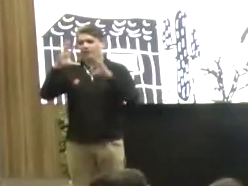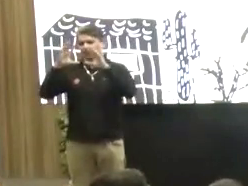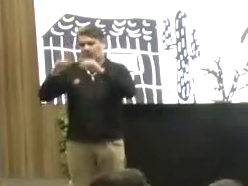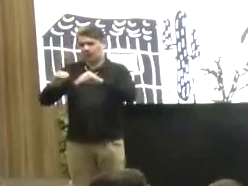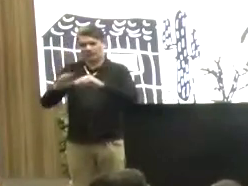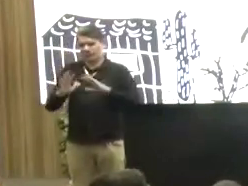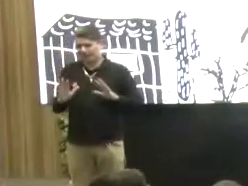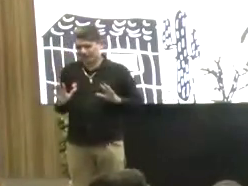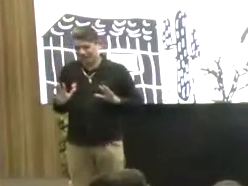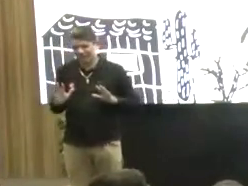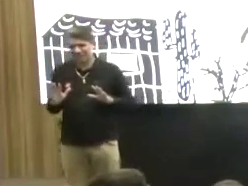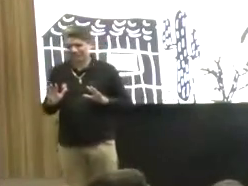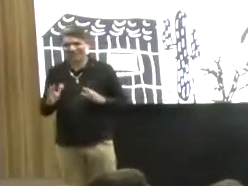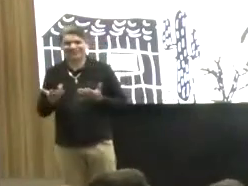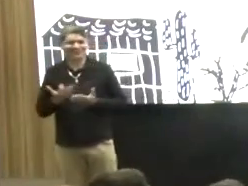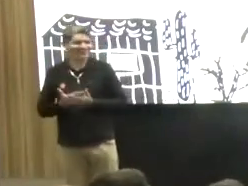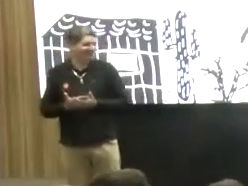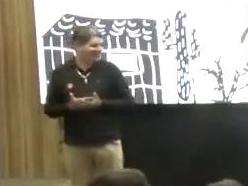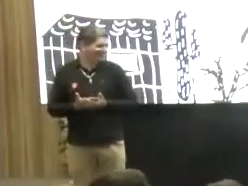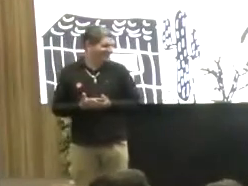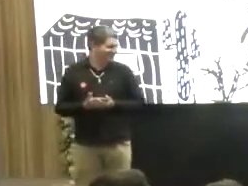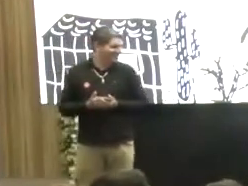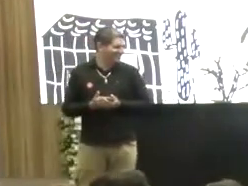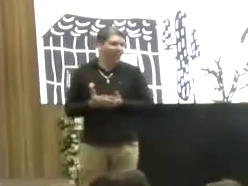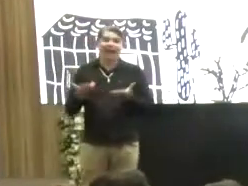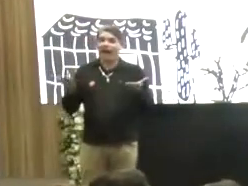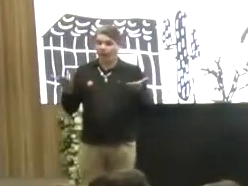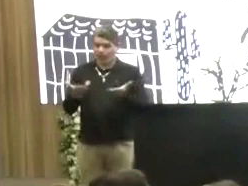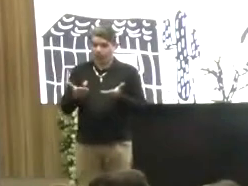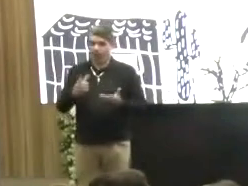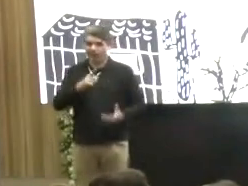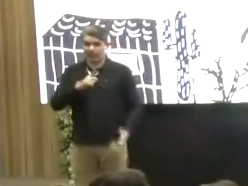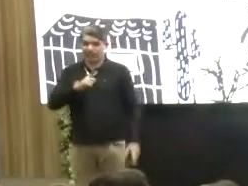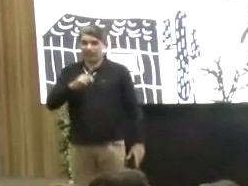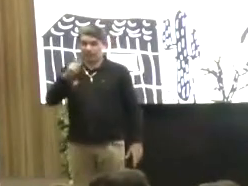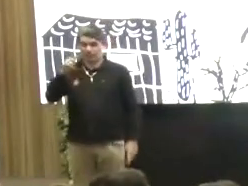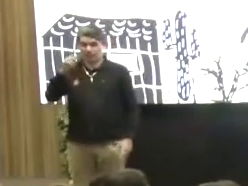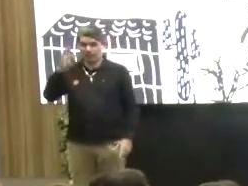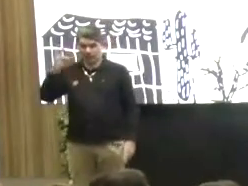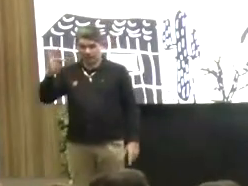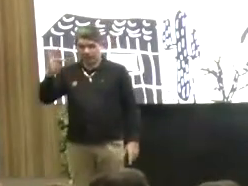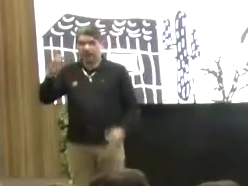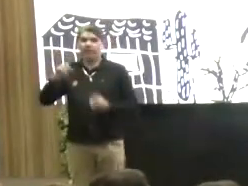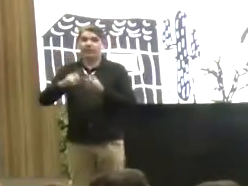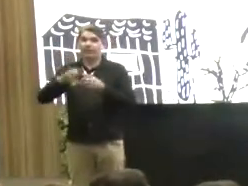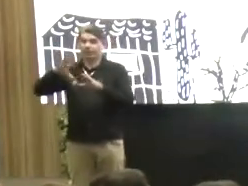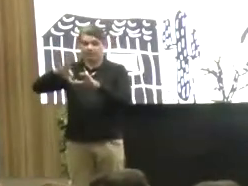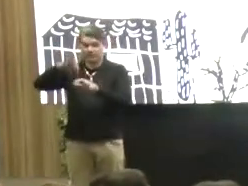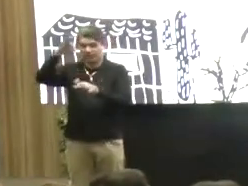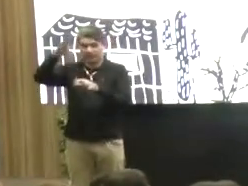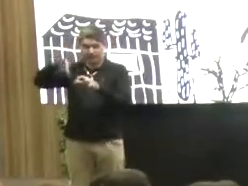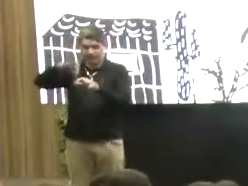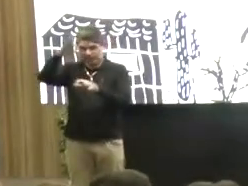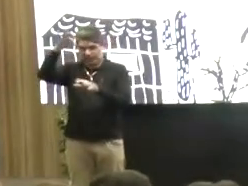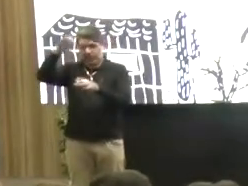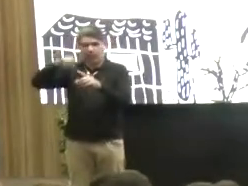não é? E a gente vai ter o GT agora, não é? Os grupos. Vai ter o sorteio e vai ter o